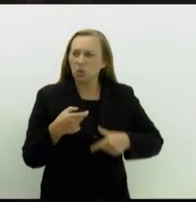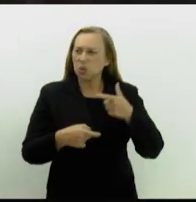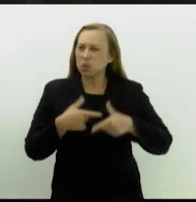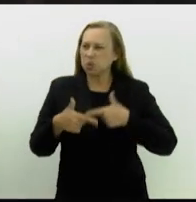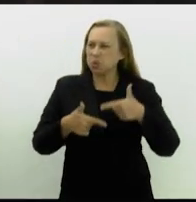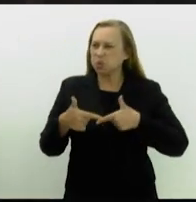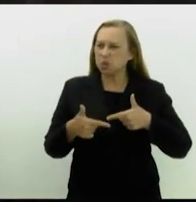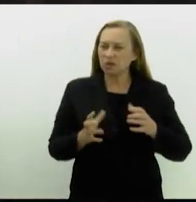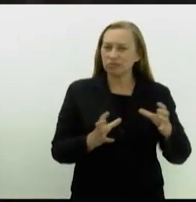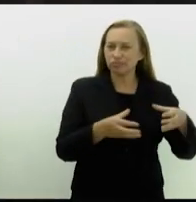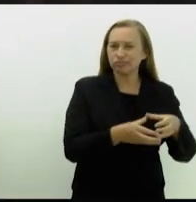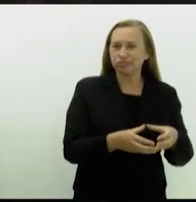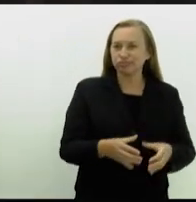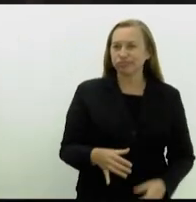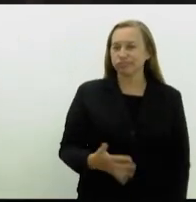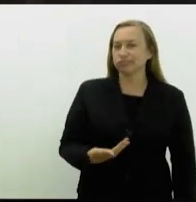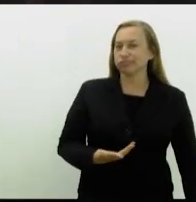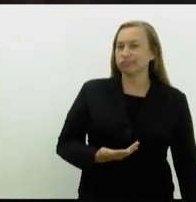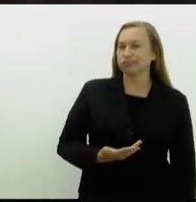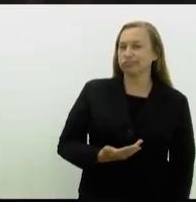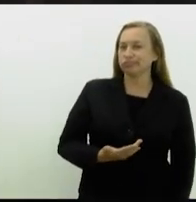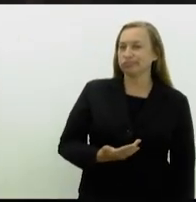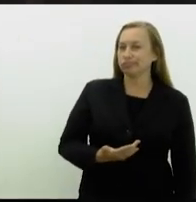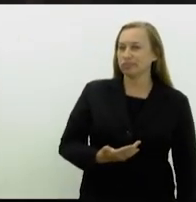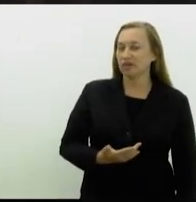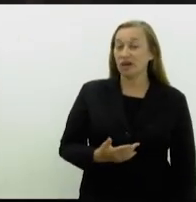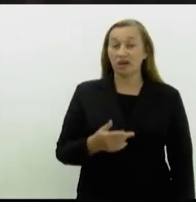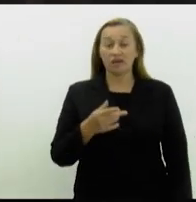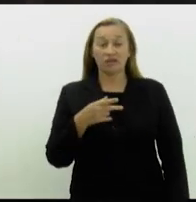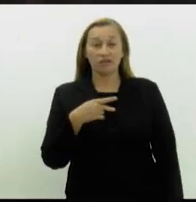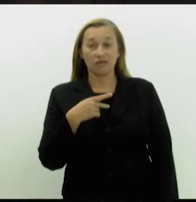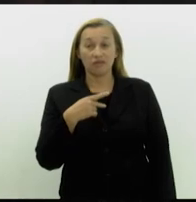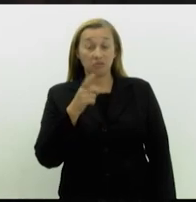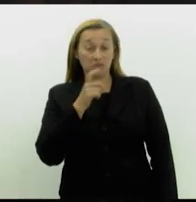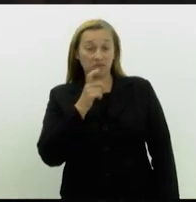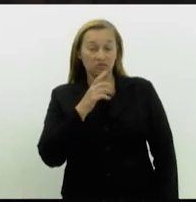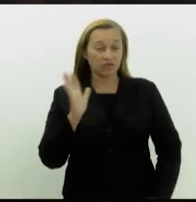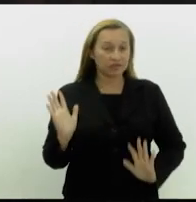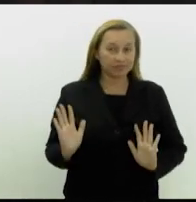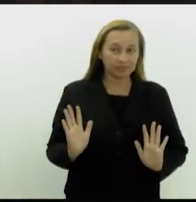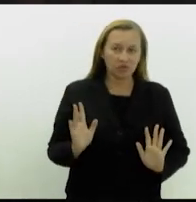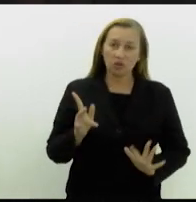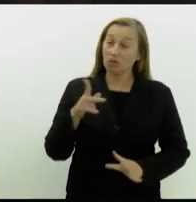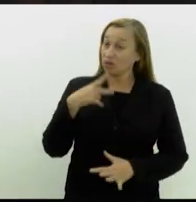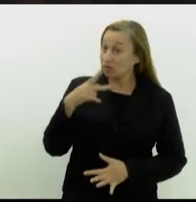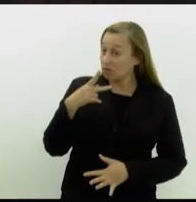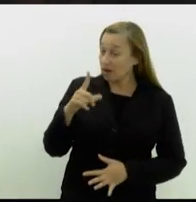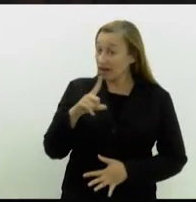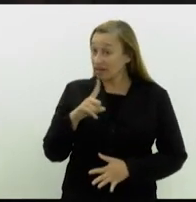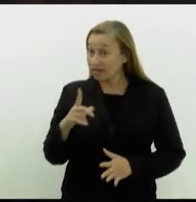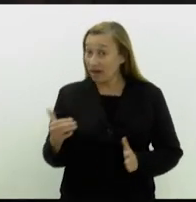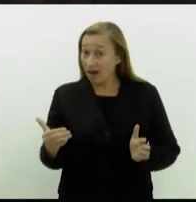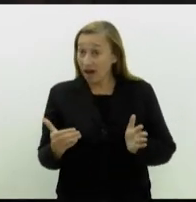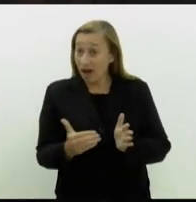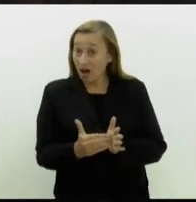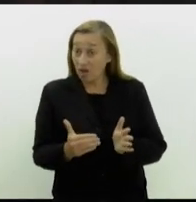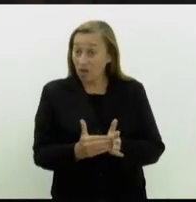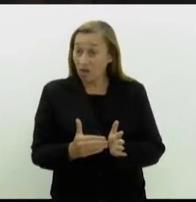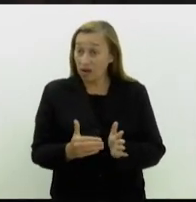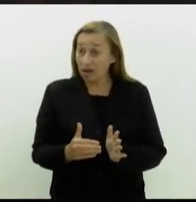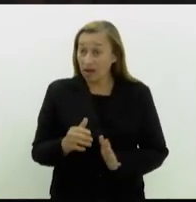boi dormir conversa para boi dormir quando eu digo que até agora o IPVA de